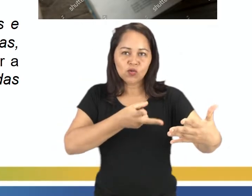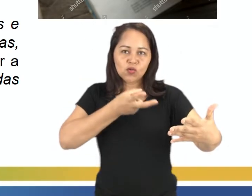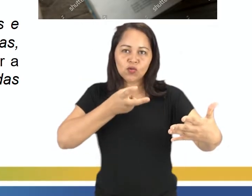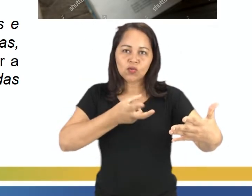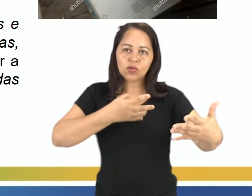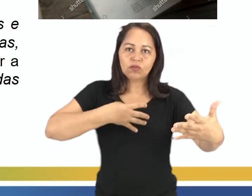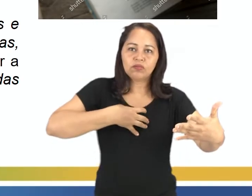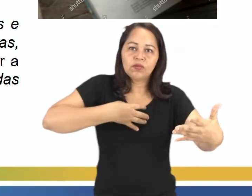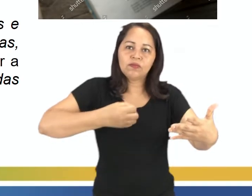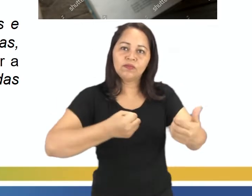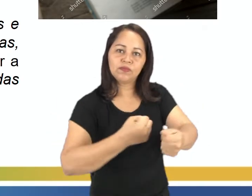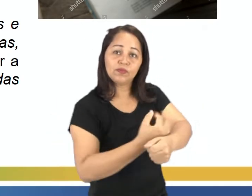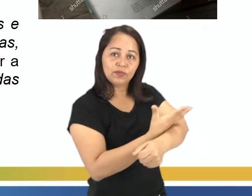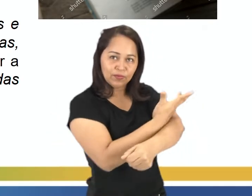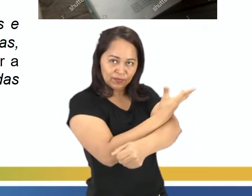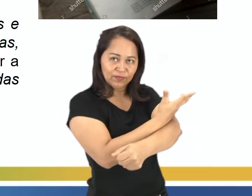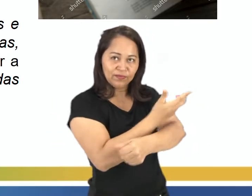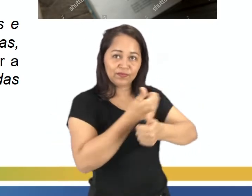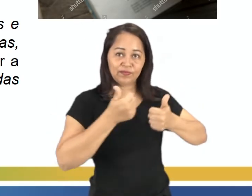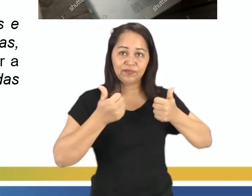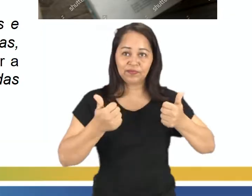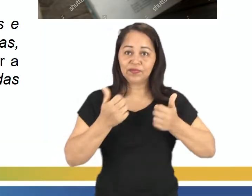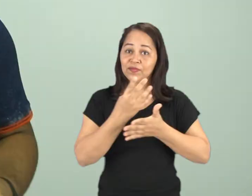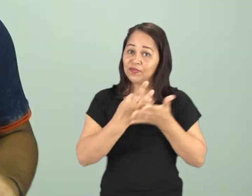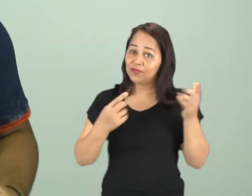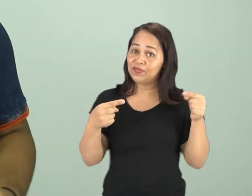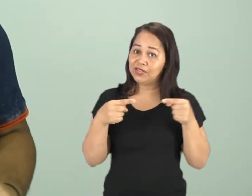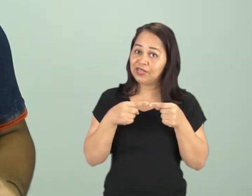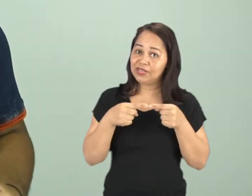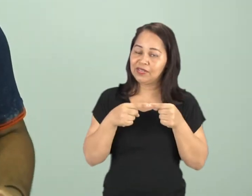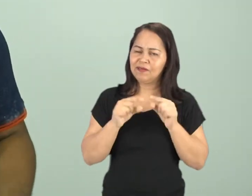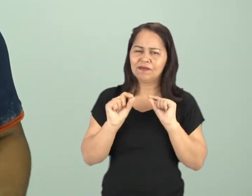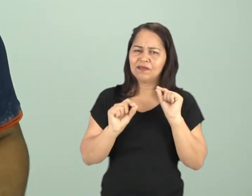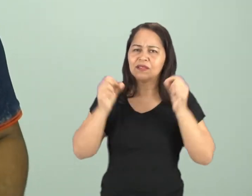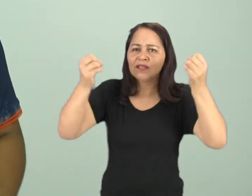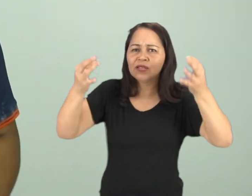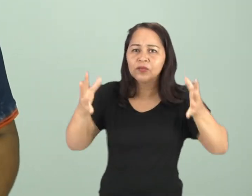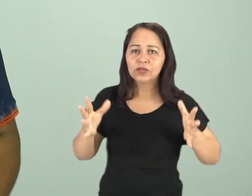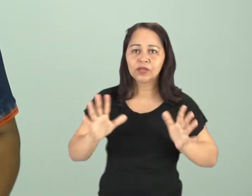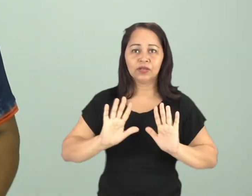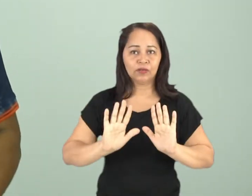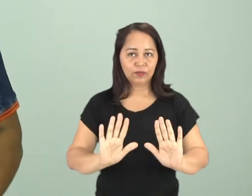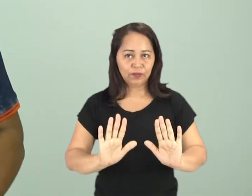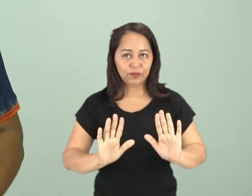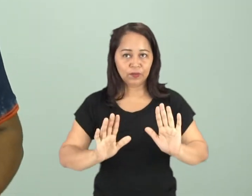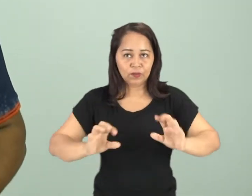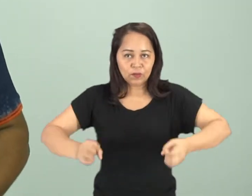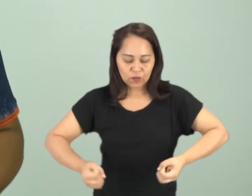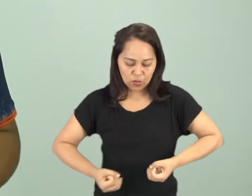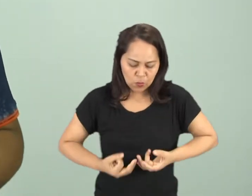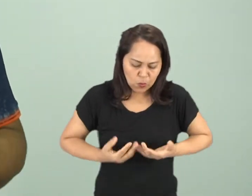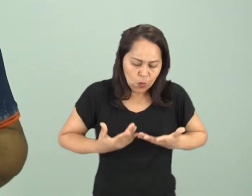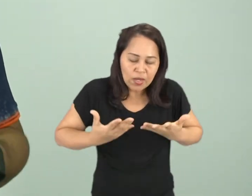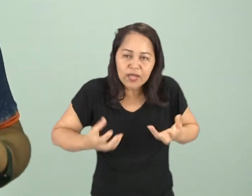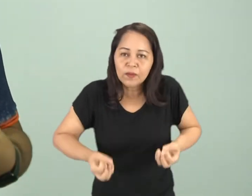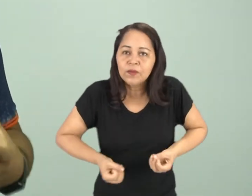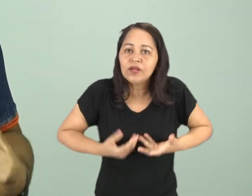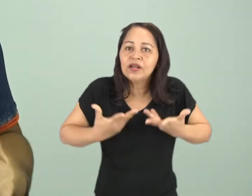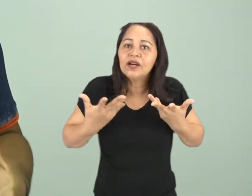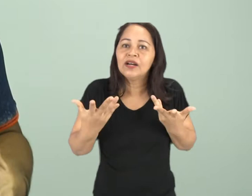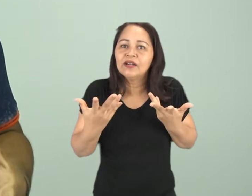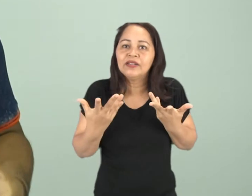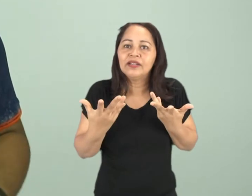posicionadas estrategicamente no texto. Então, o poema, o que ele quer dizer com isso? Que o poema ele nos traz